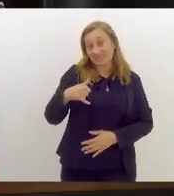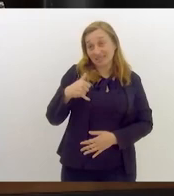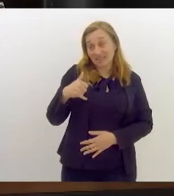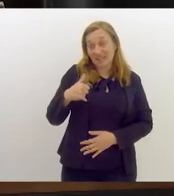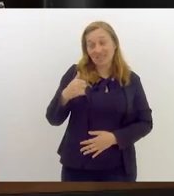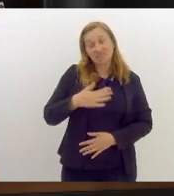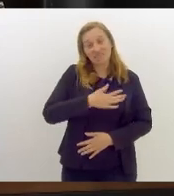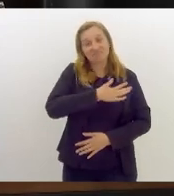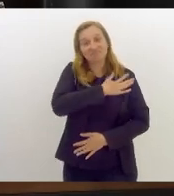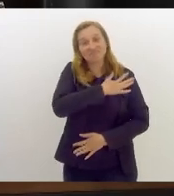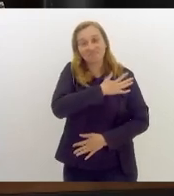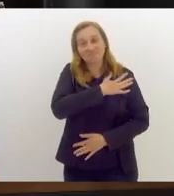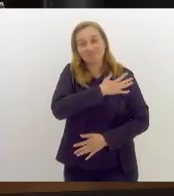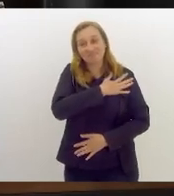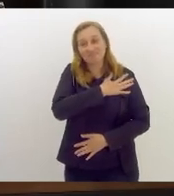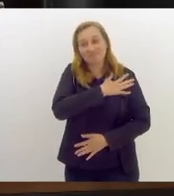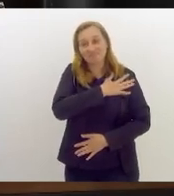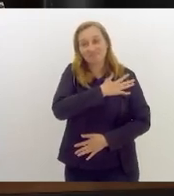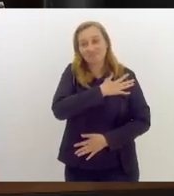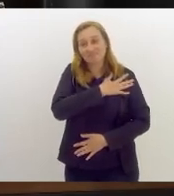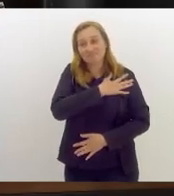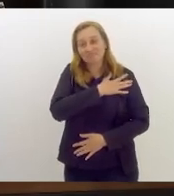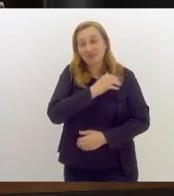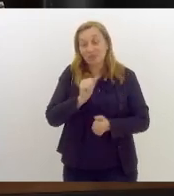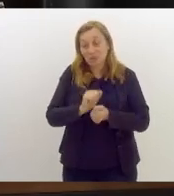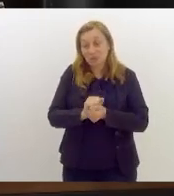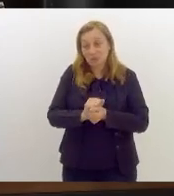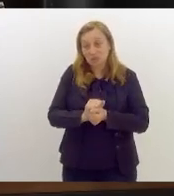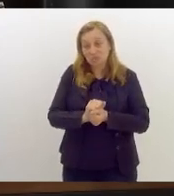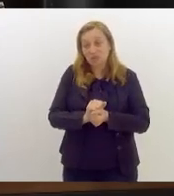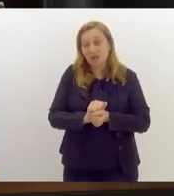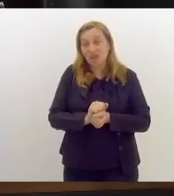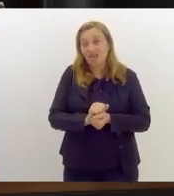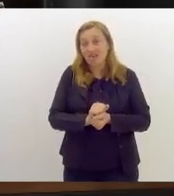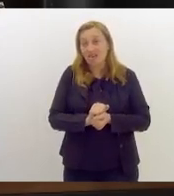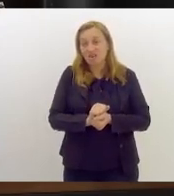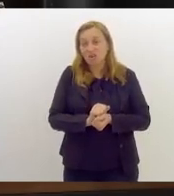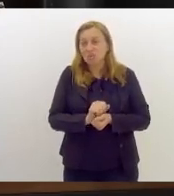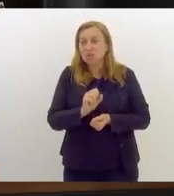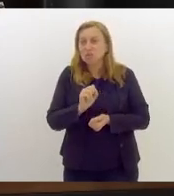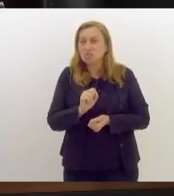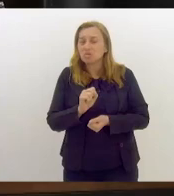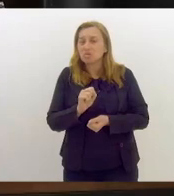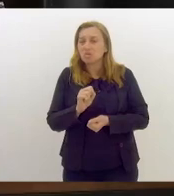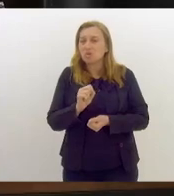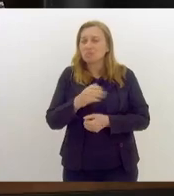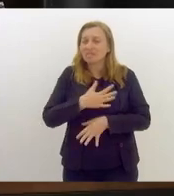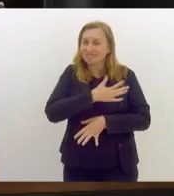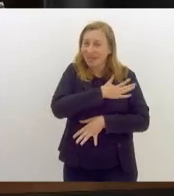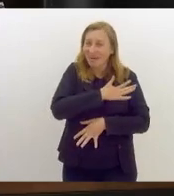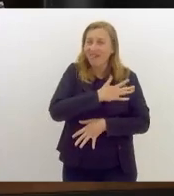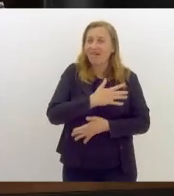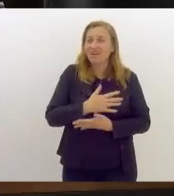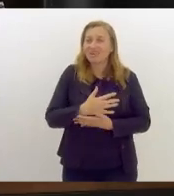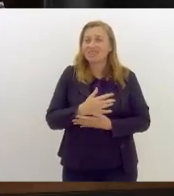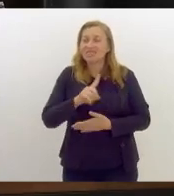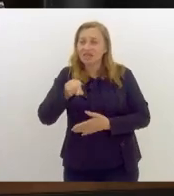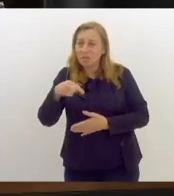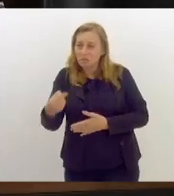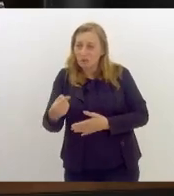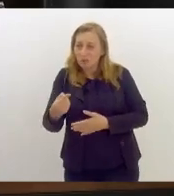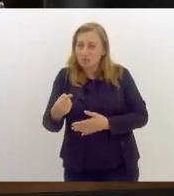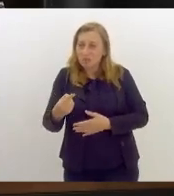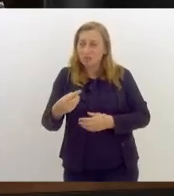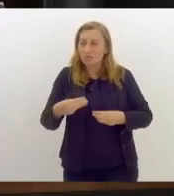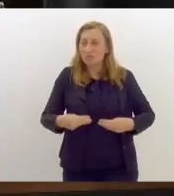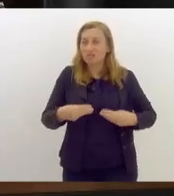foi militar inclusive foi suas o canal de suelense como Militar depois passou aos quadros do Ministério